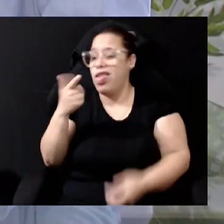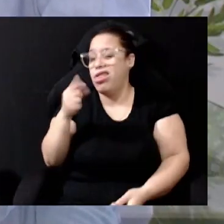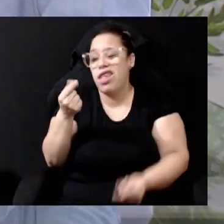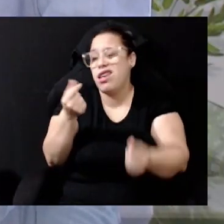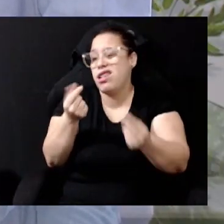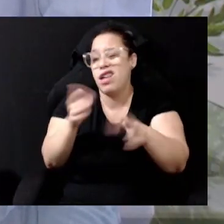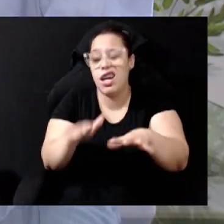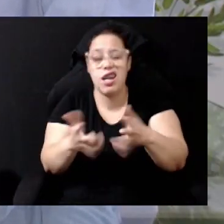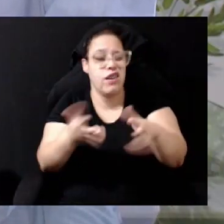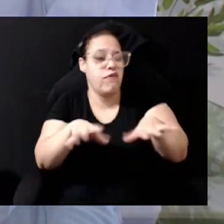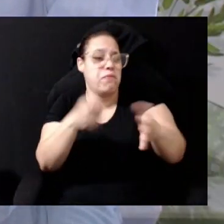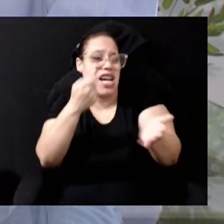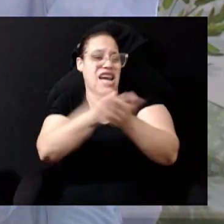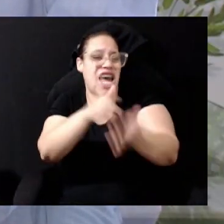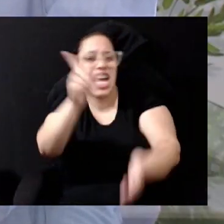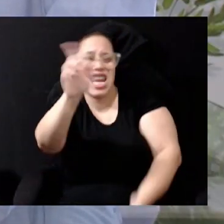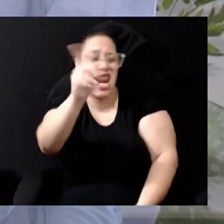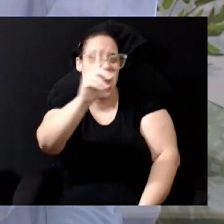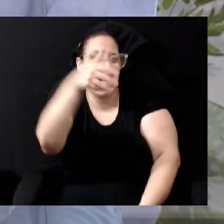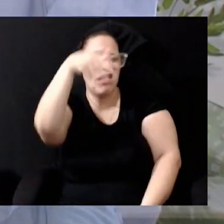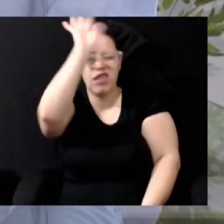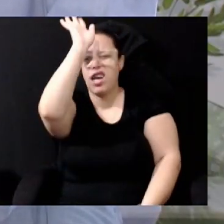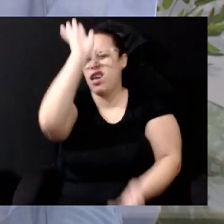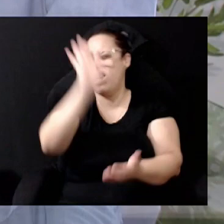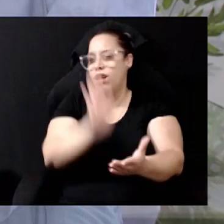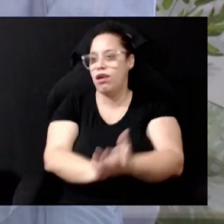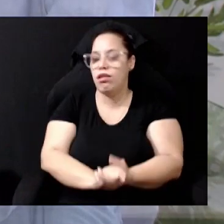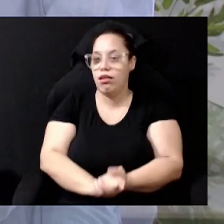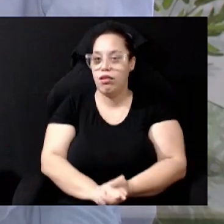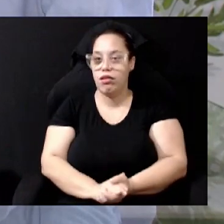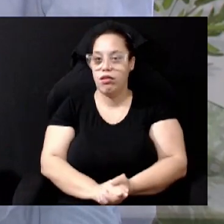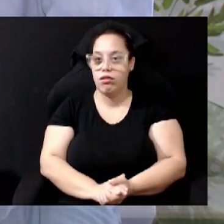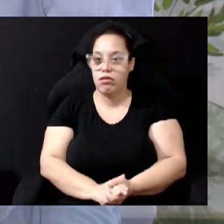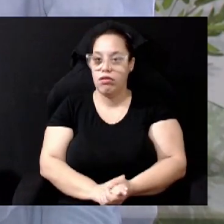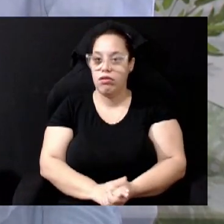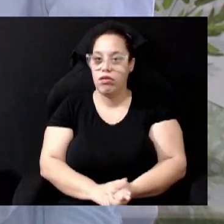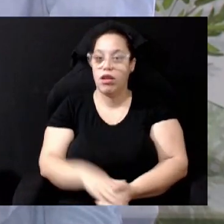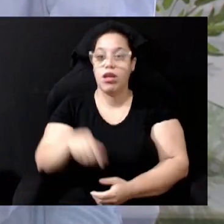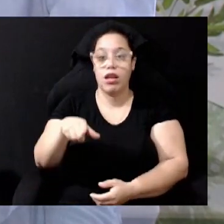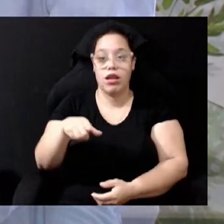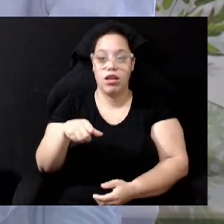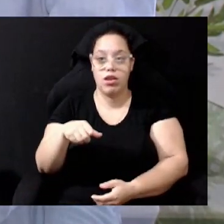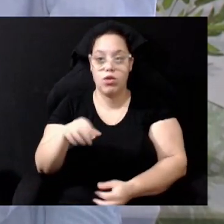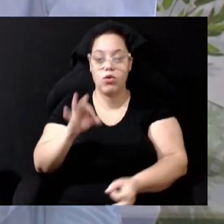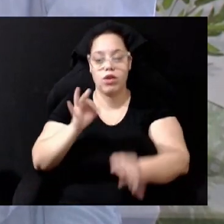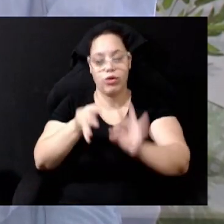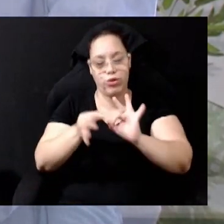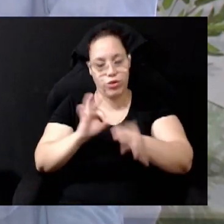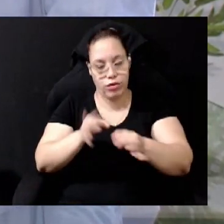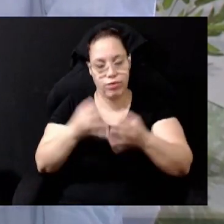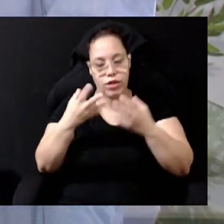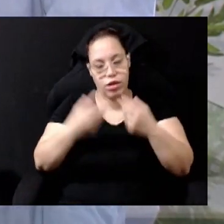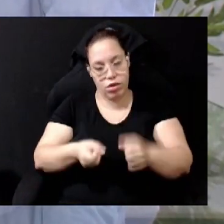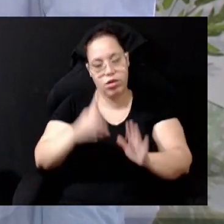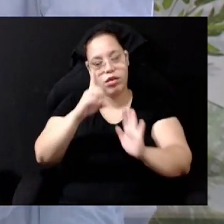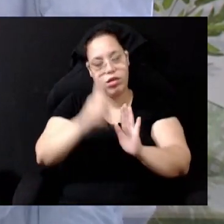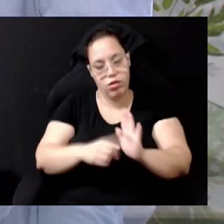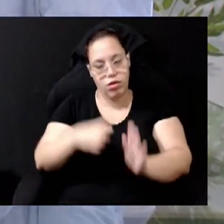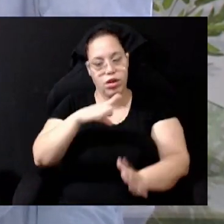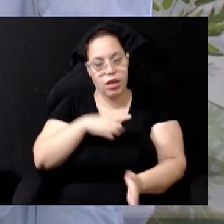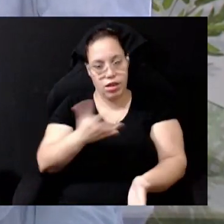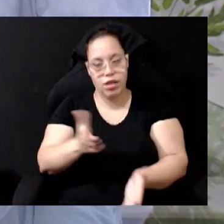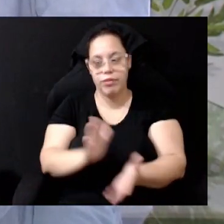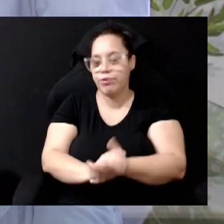é um direito do trabalhador. E aí ele tem que entrar com recurso para receber o direito que ele tem. E professor,